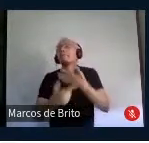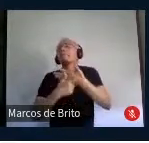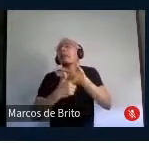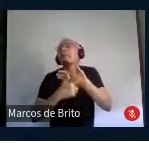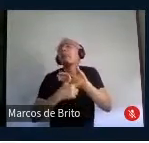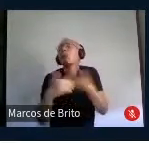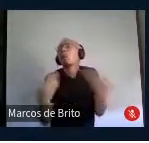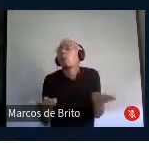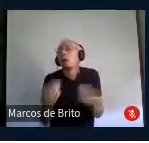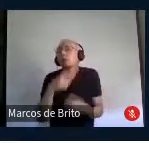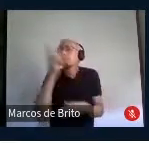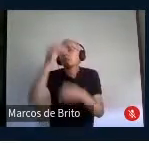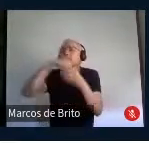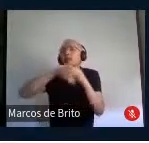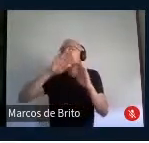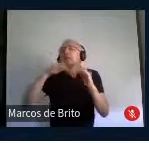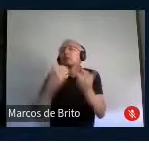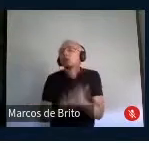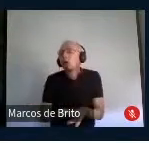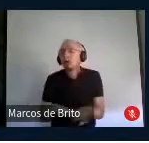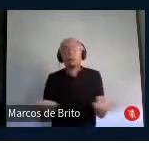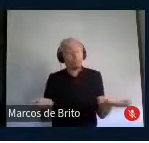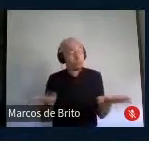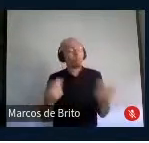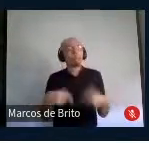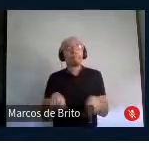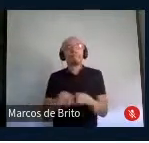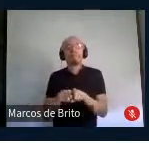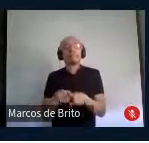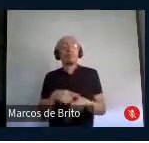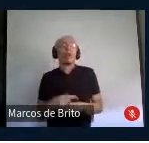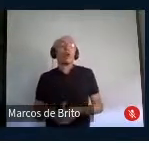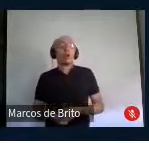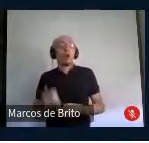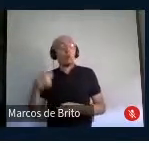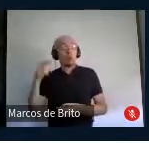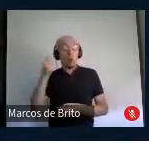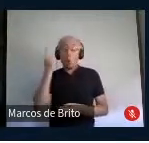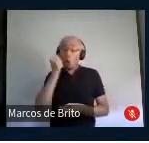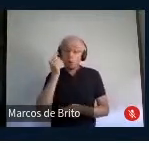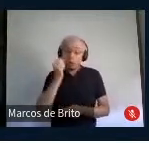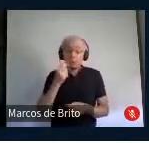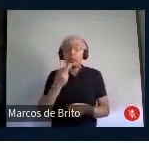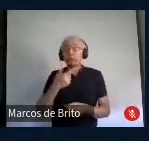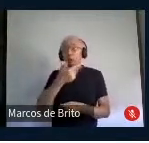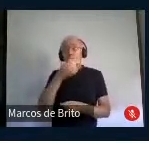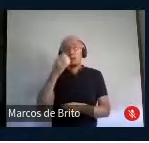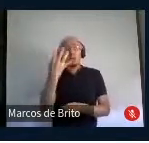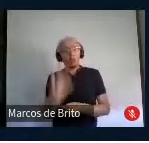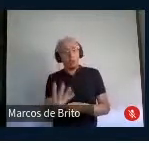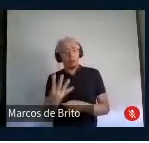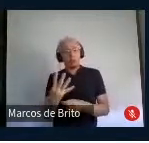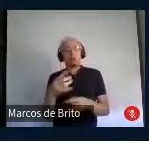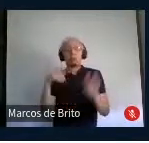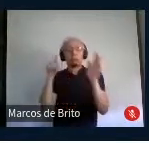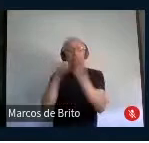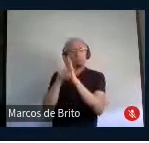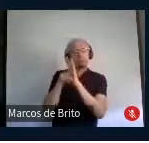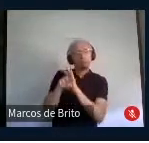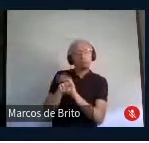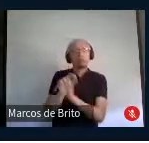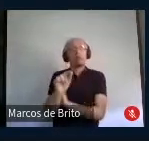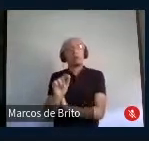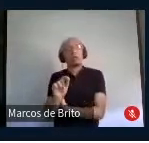desempenha no ambiente escolar. Então, conforme Quadros 2004, o intérprete educacional